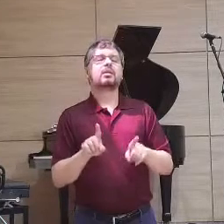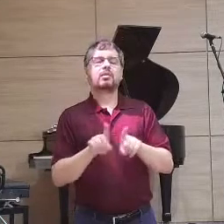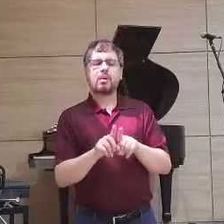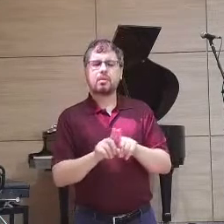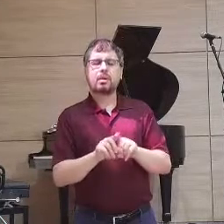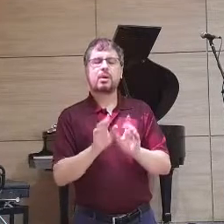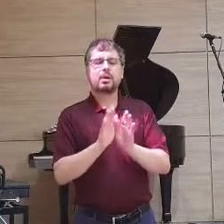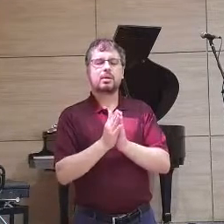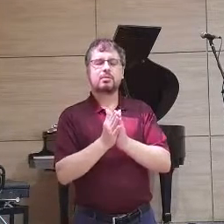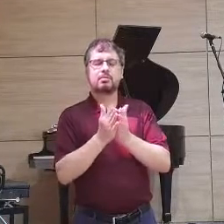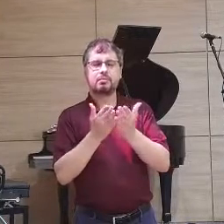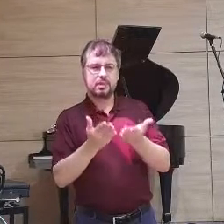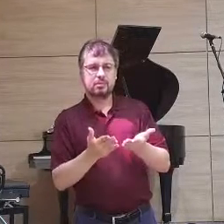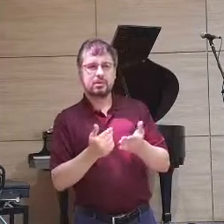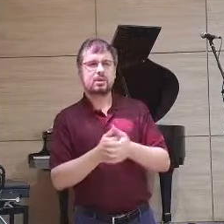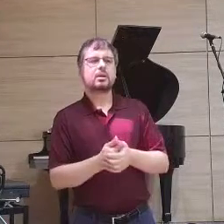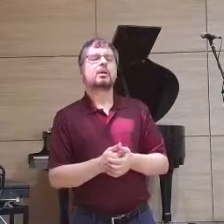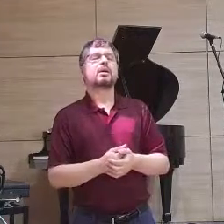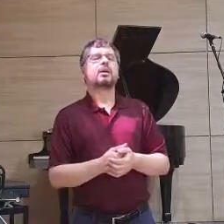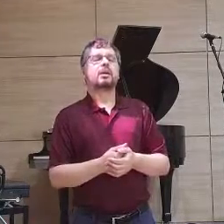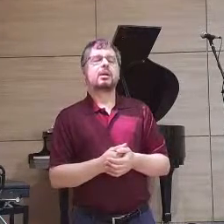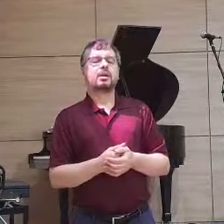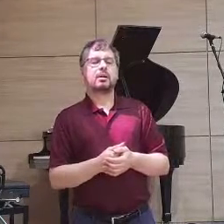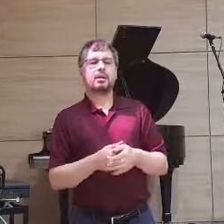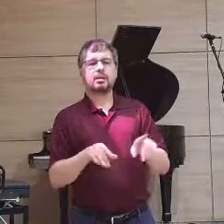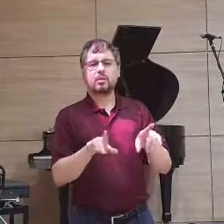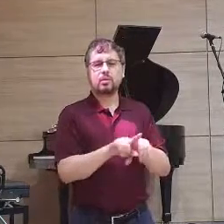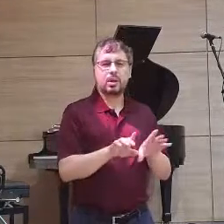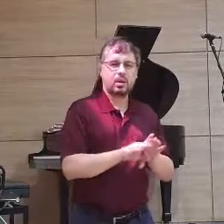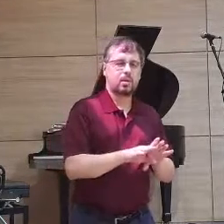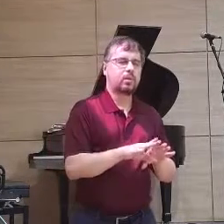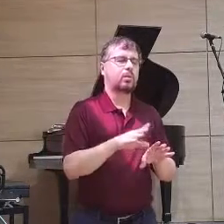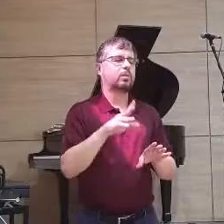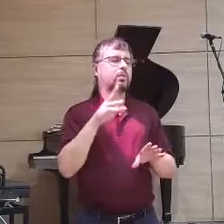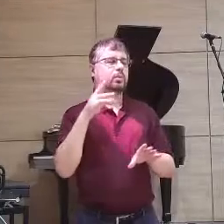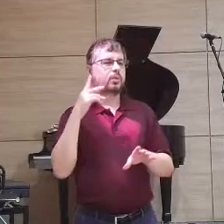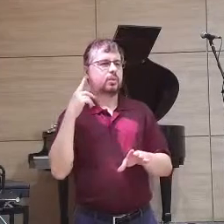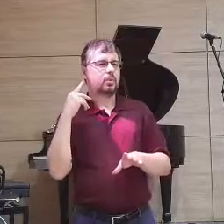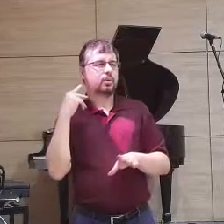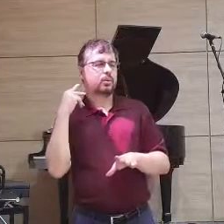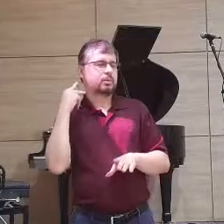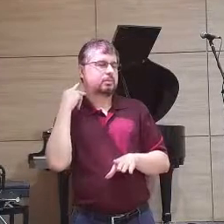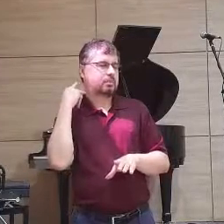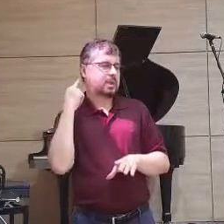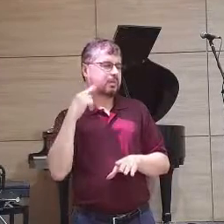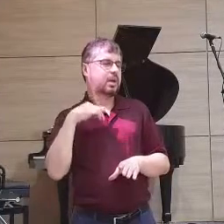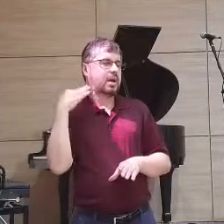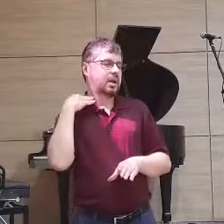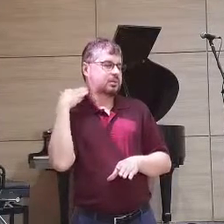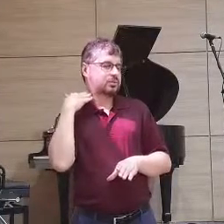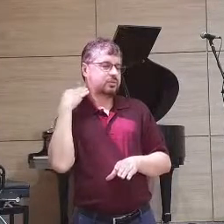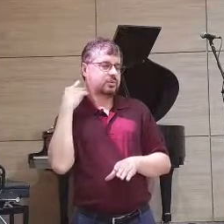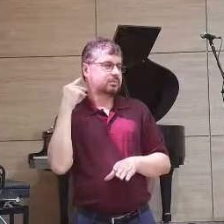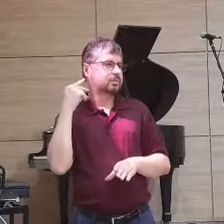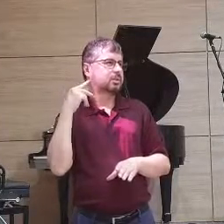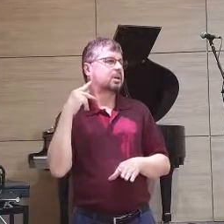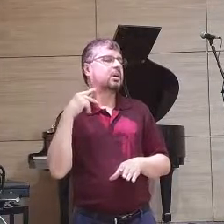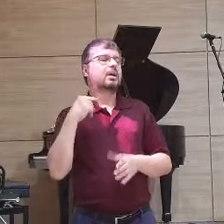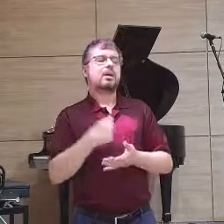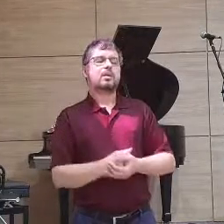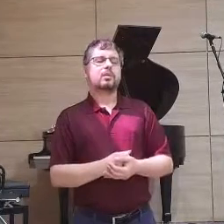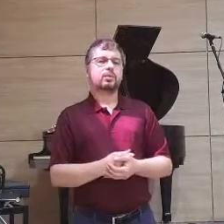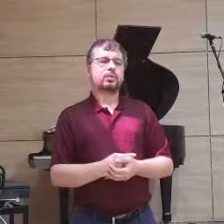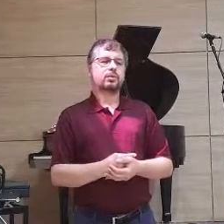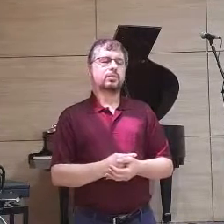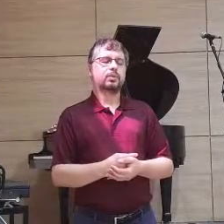advogados nós temos aqui alguns advogados temos aí não sei se o Doutor Rogério Ju está aí não tá não mas assim como para o advogado o